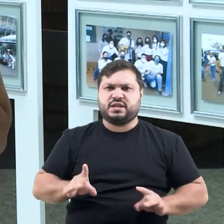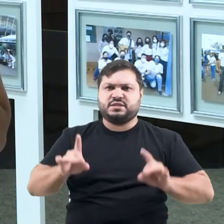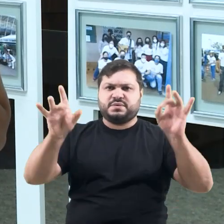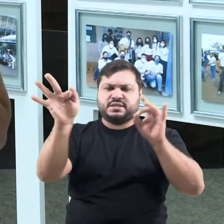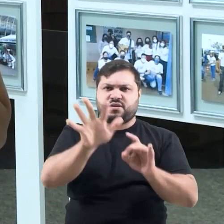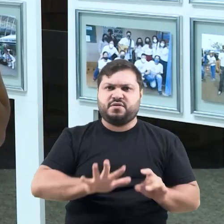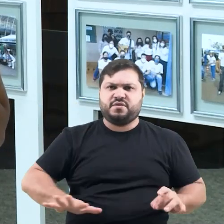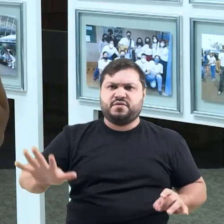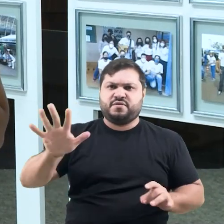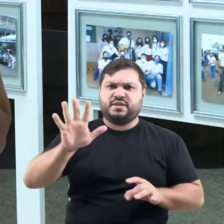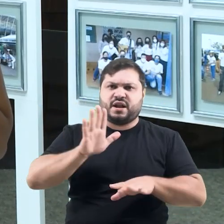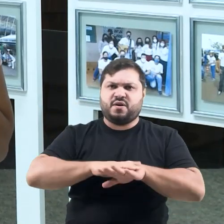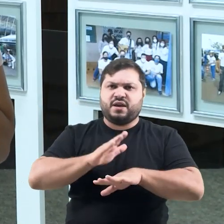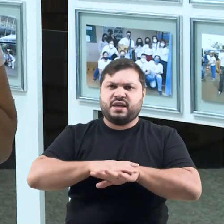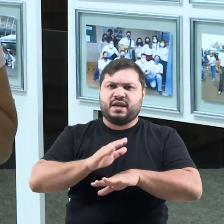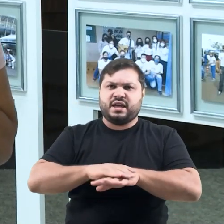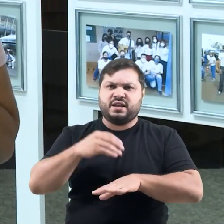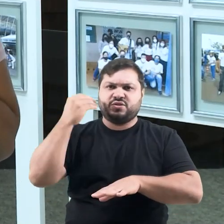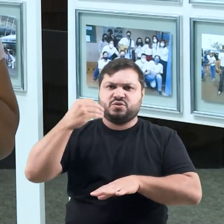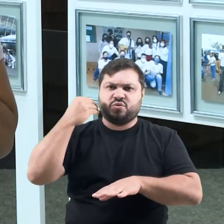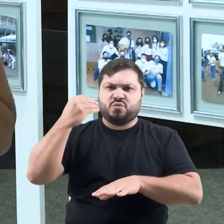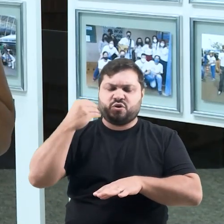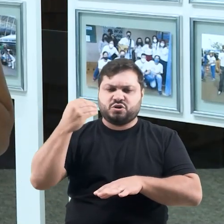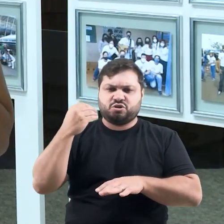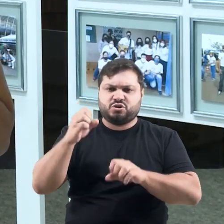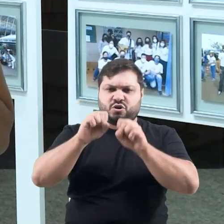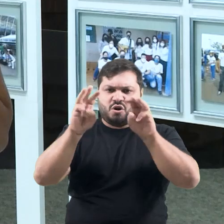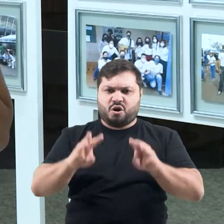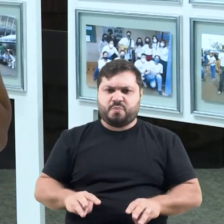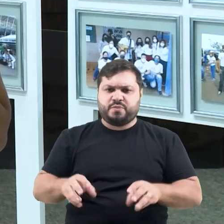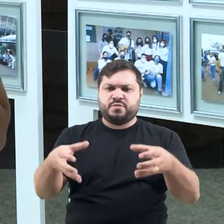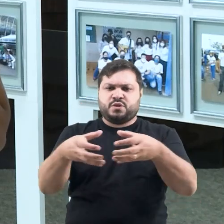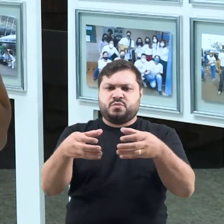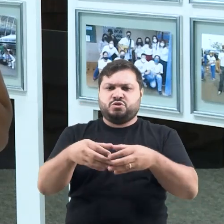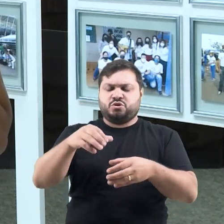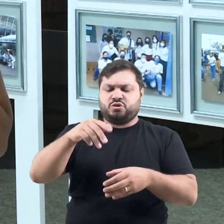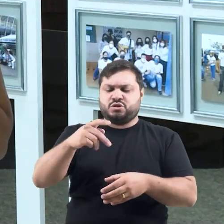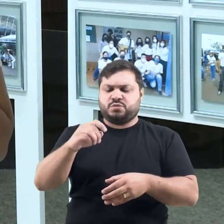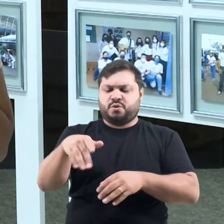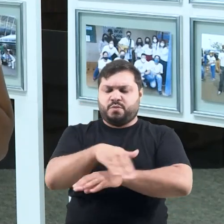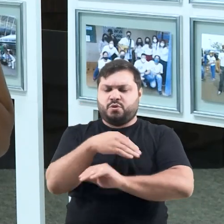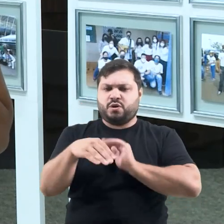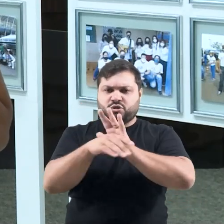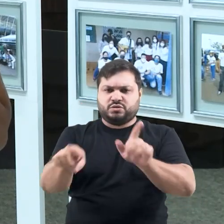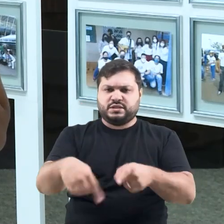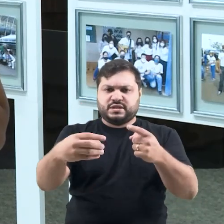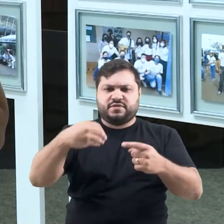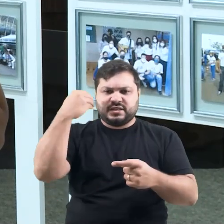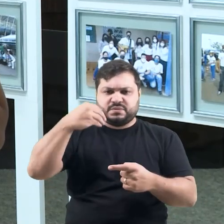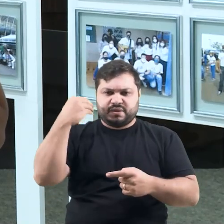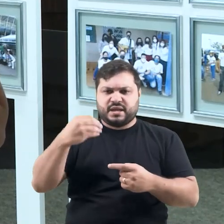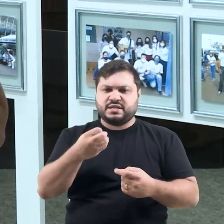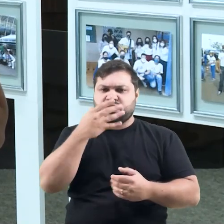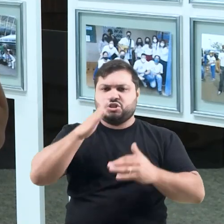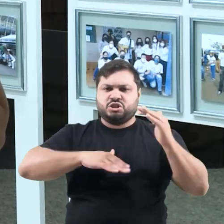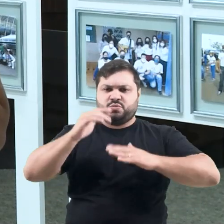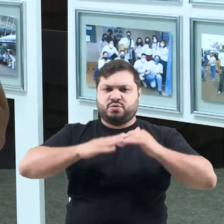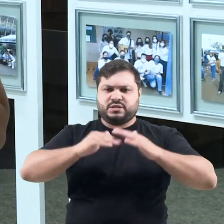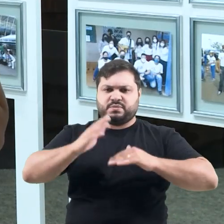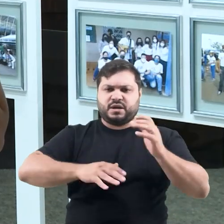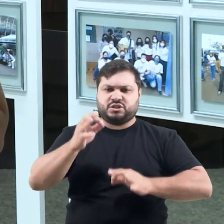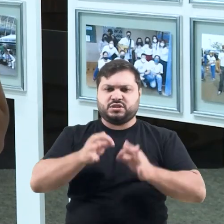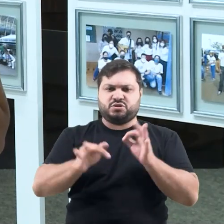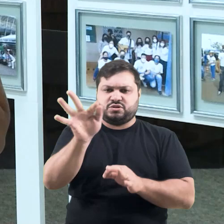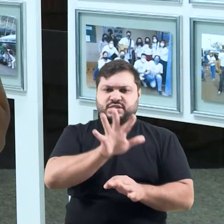Especiais Federais, realizou o workshop Mutirões Pop Rua Ajude, desafios e experiências de boas práticas